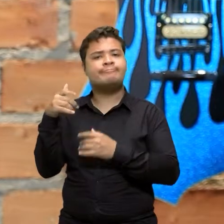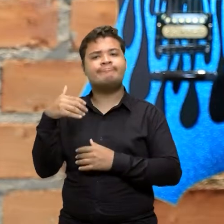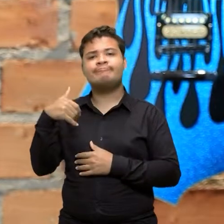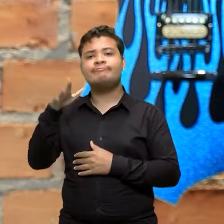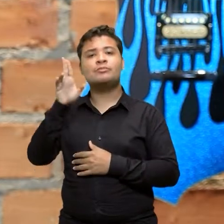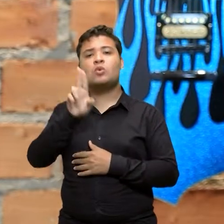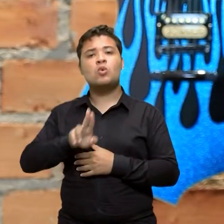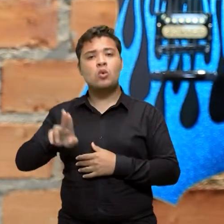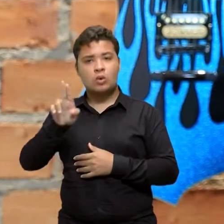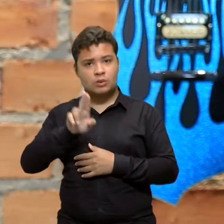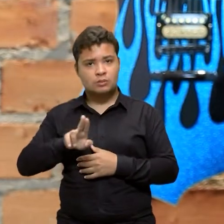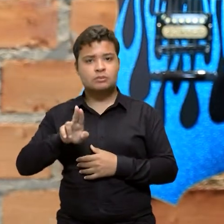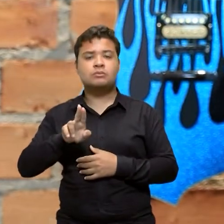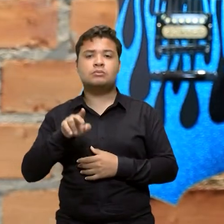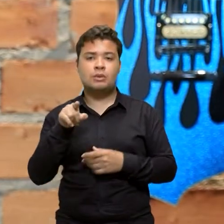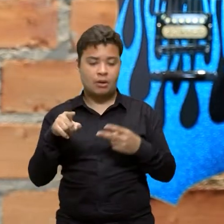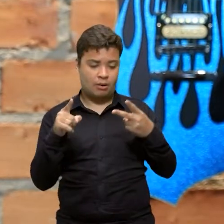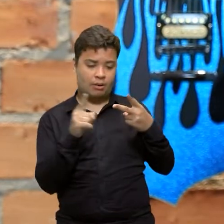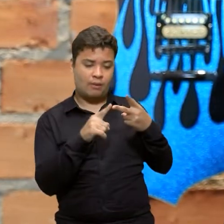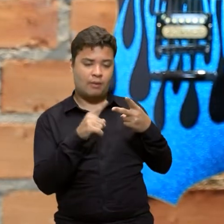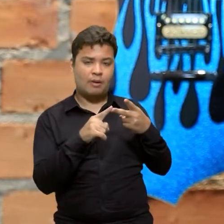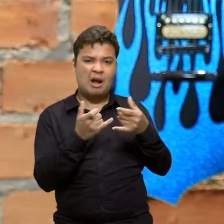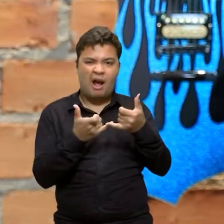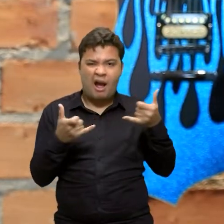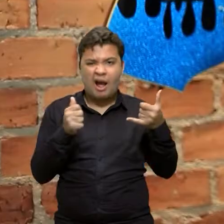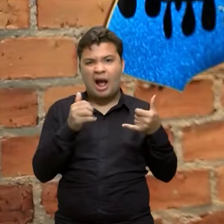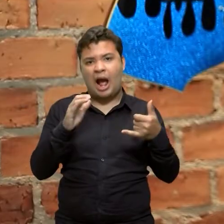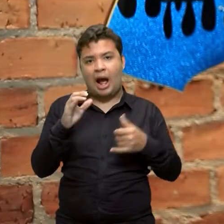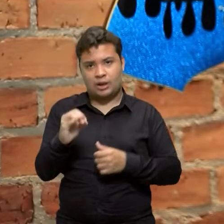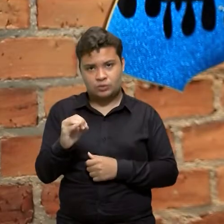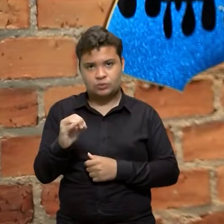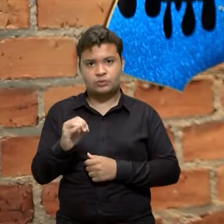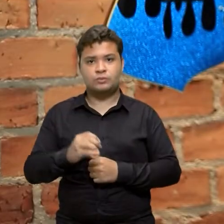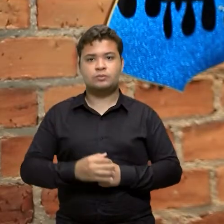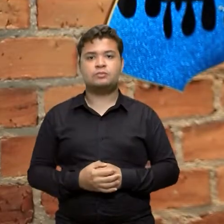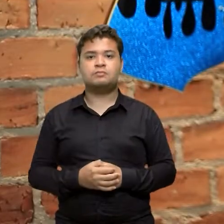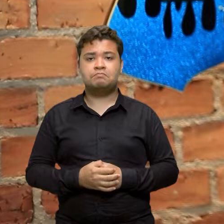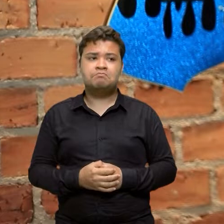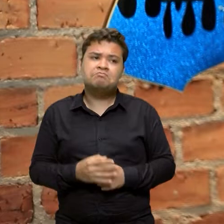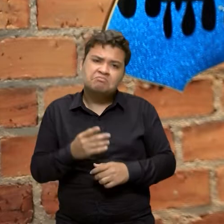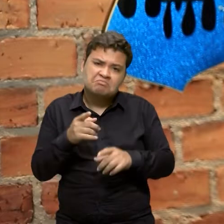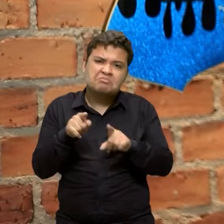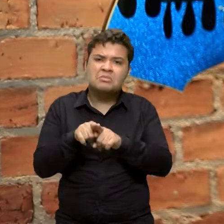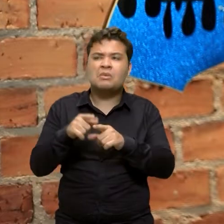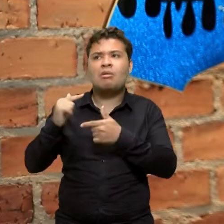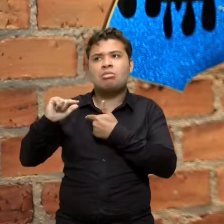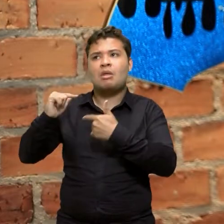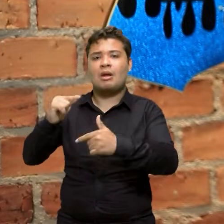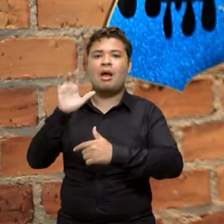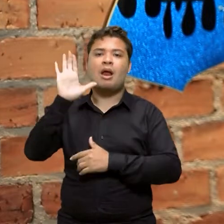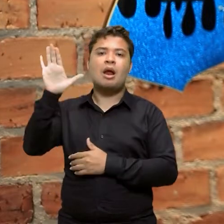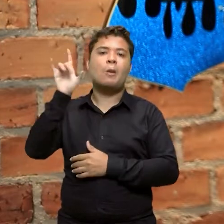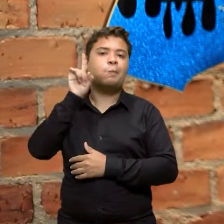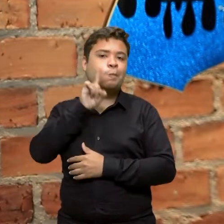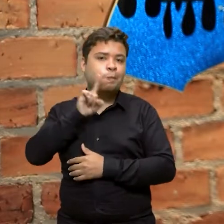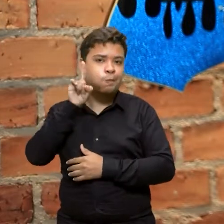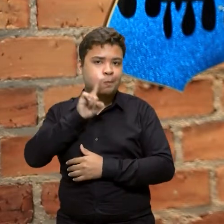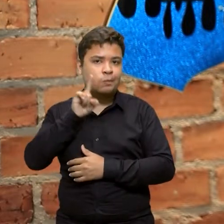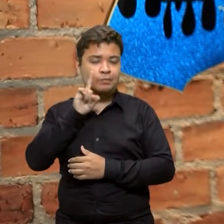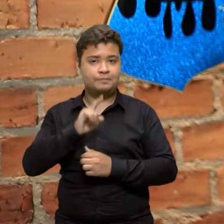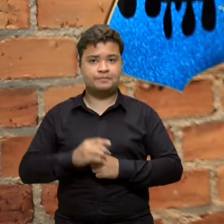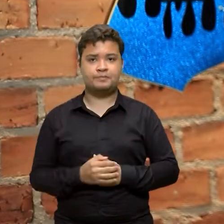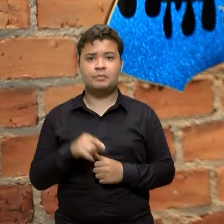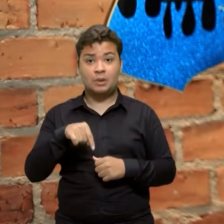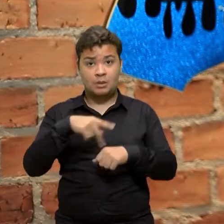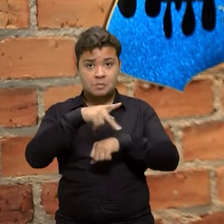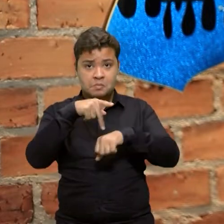quando utilizado, é utilizado violão com cordas de aço. Eu acho que até por conta de uma tradição norte-americana. Assim,